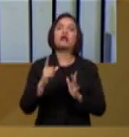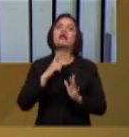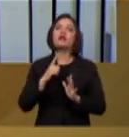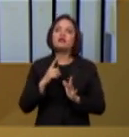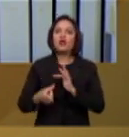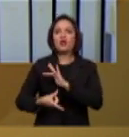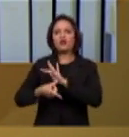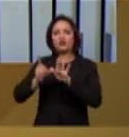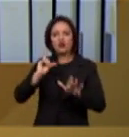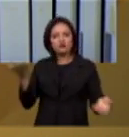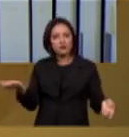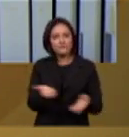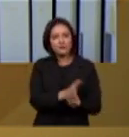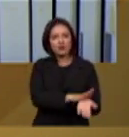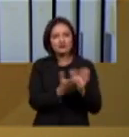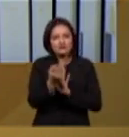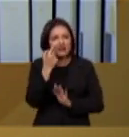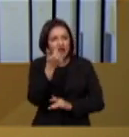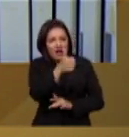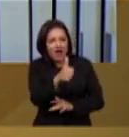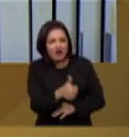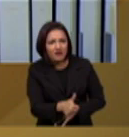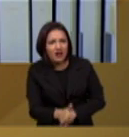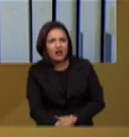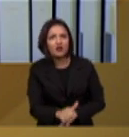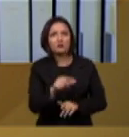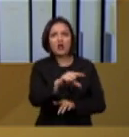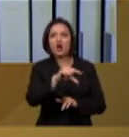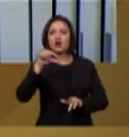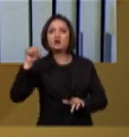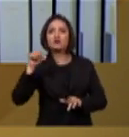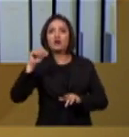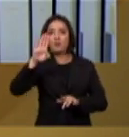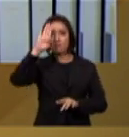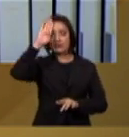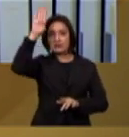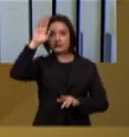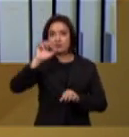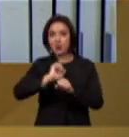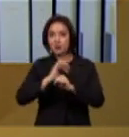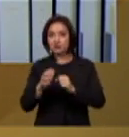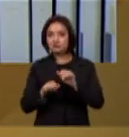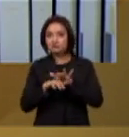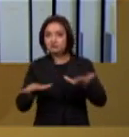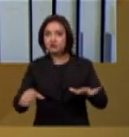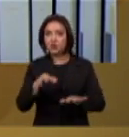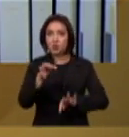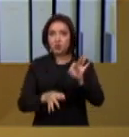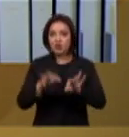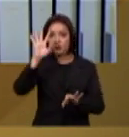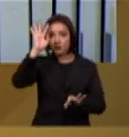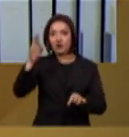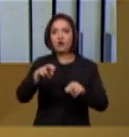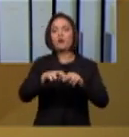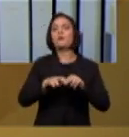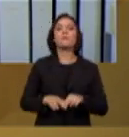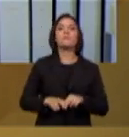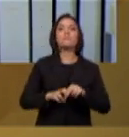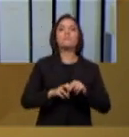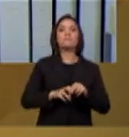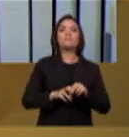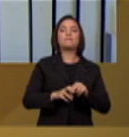processos. Seguimos monitorando a judicialização da pandemia perante o tribunal por meio do painel das